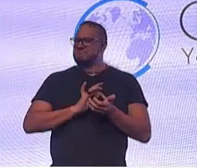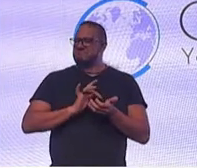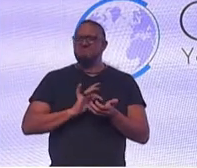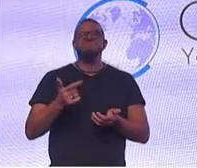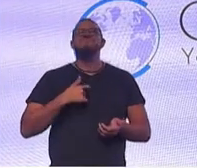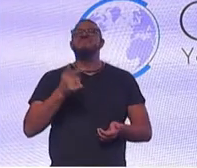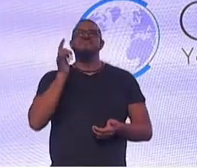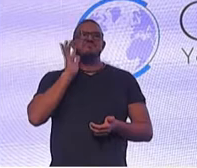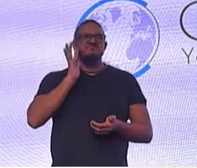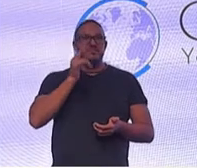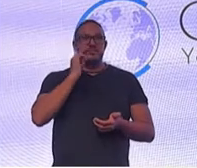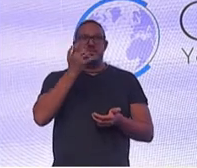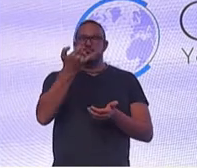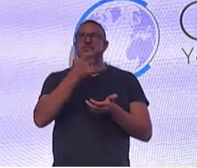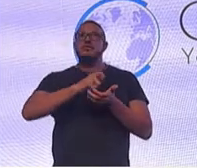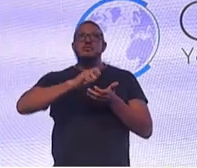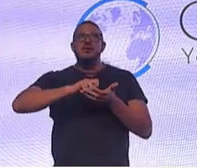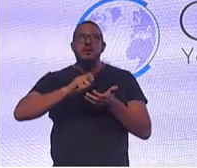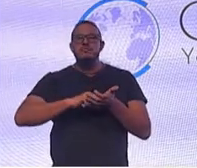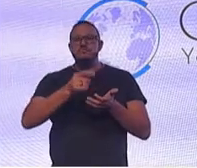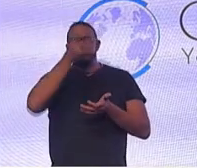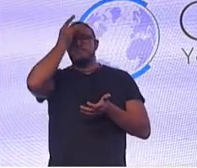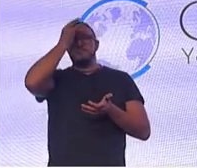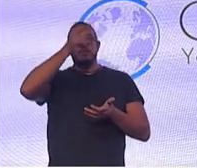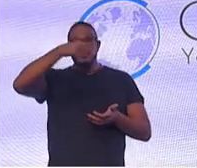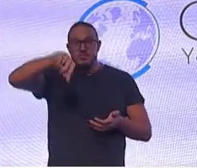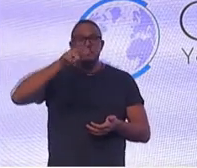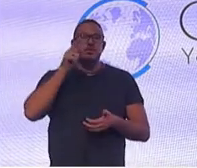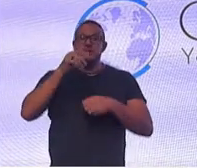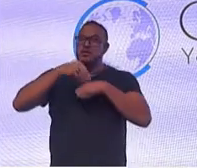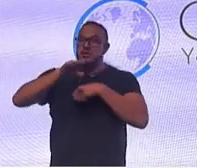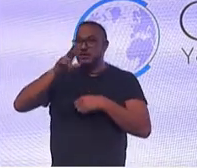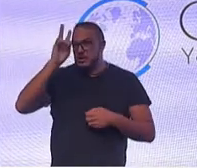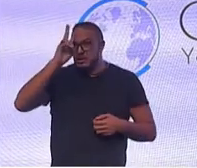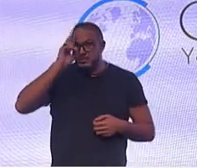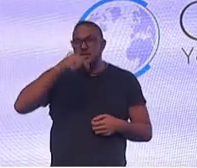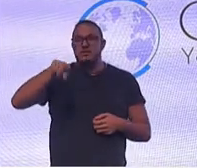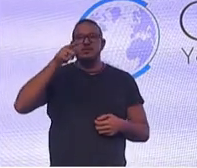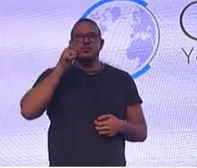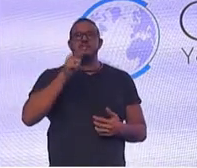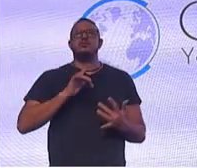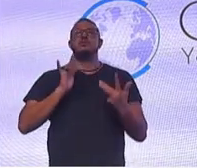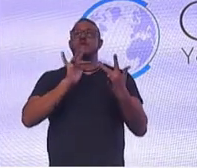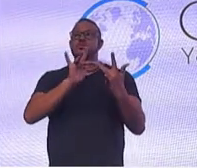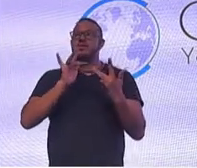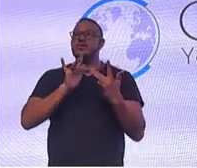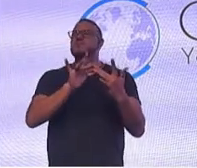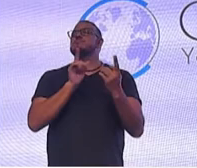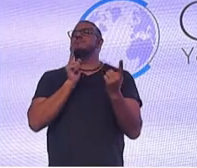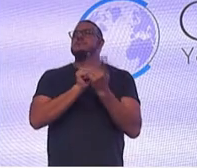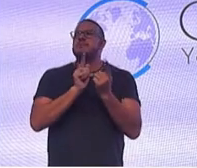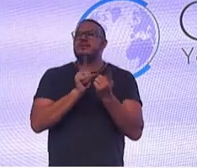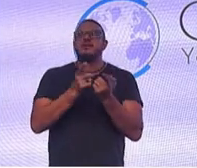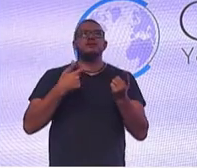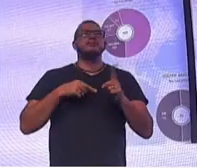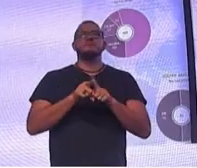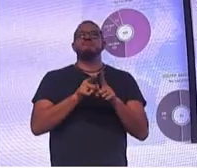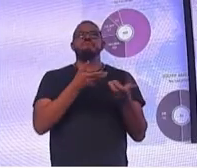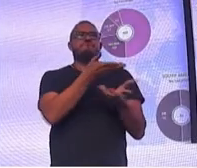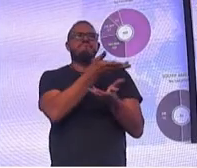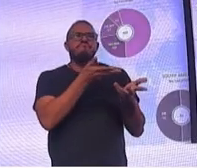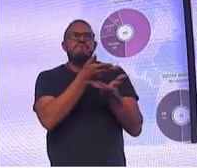ele consegue lembrar a vocês de entrar em contato com um cliente, com um colega de